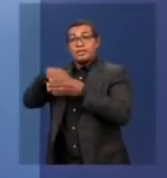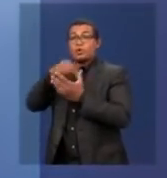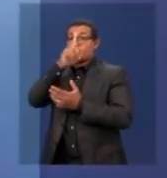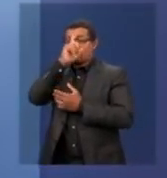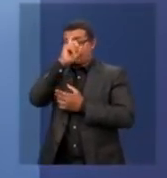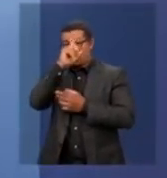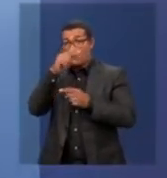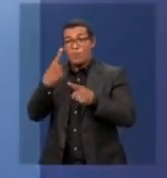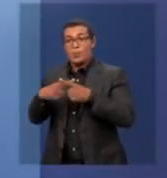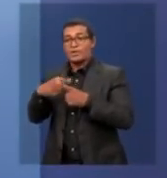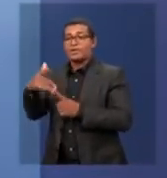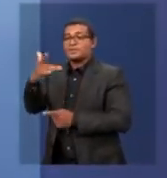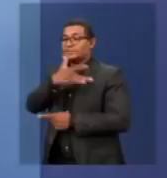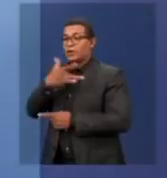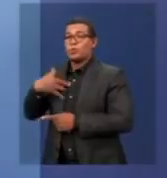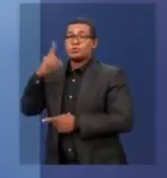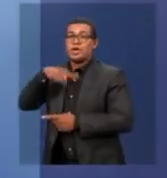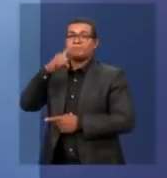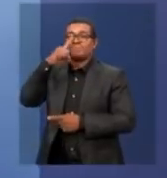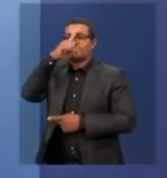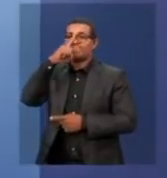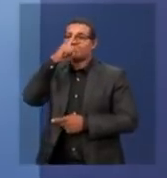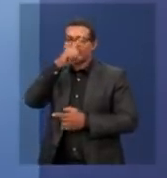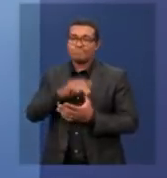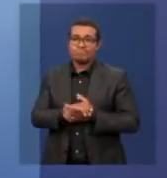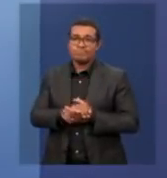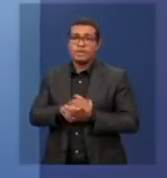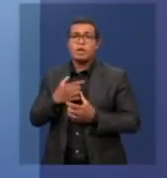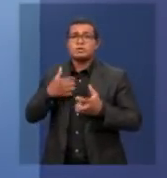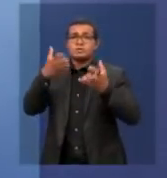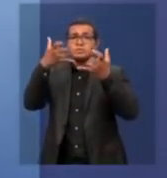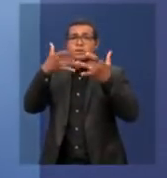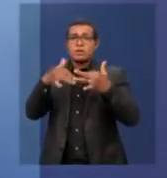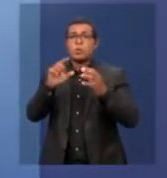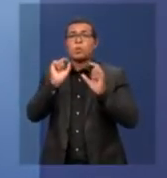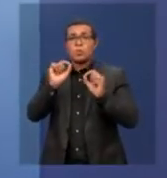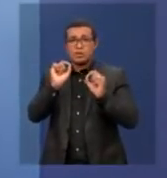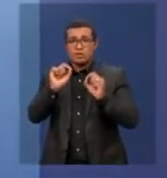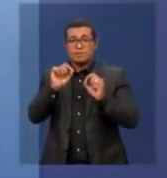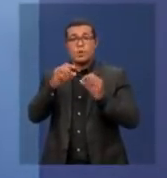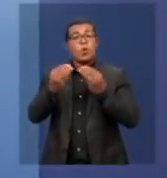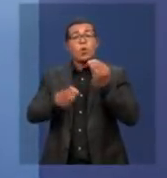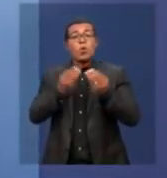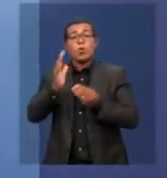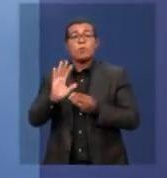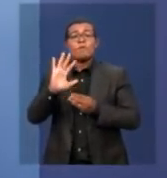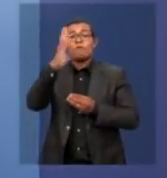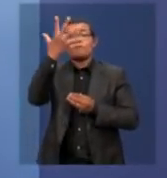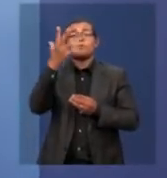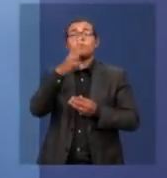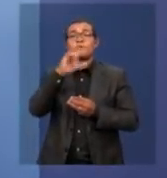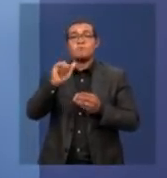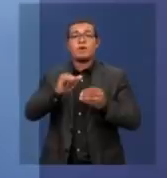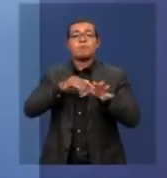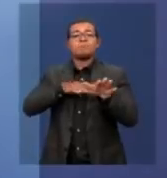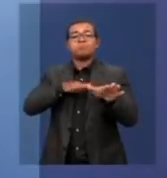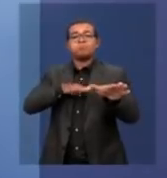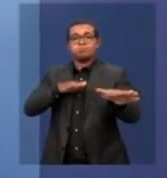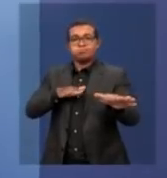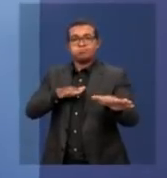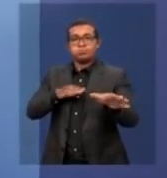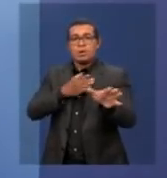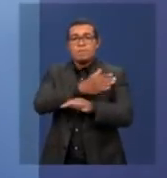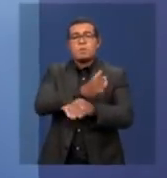saúde é grave eu disse que a mobilidade será resolvida seu tempo pessoal em conjunto com a região metropolitana para